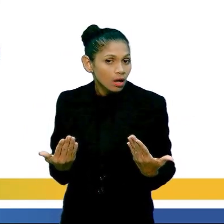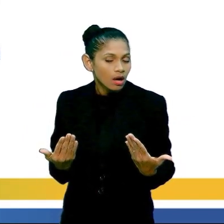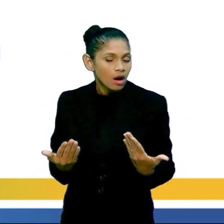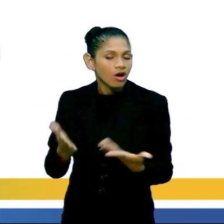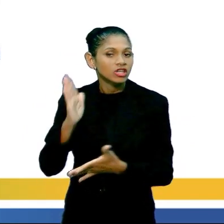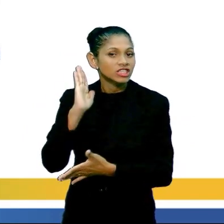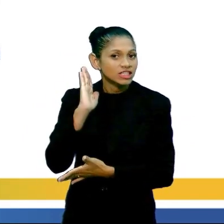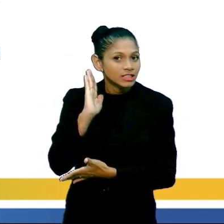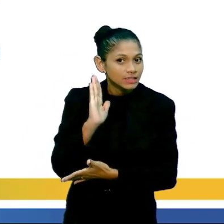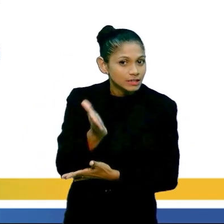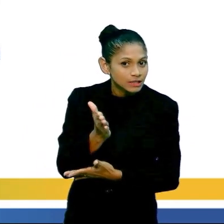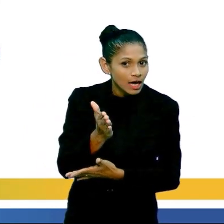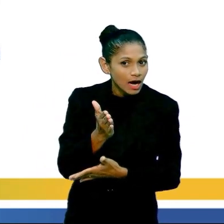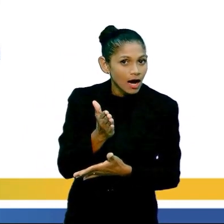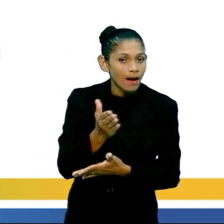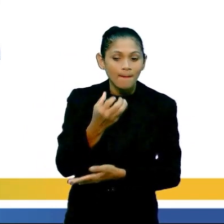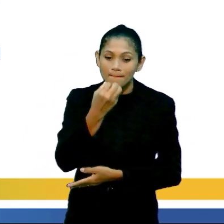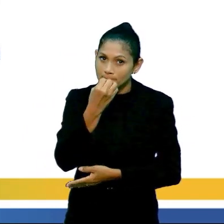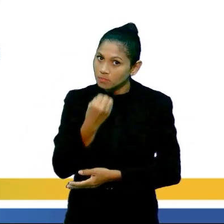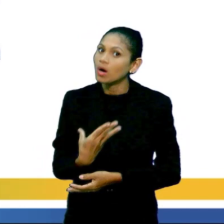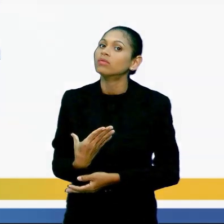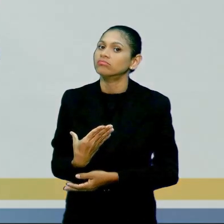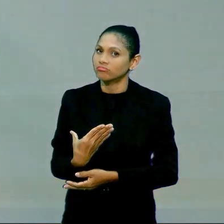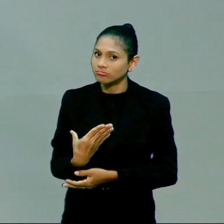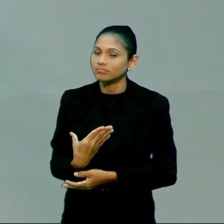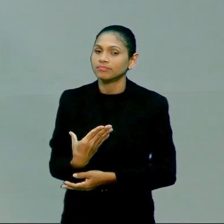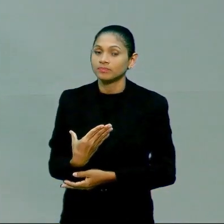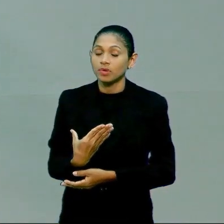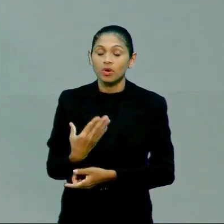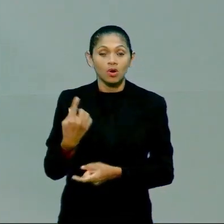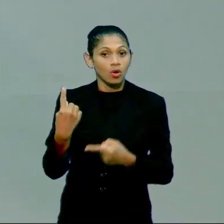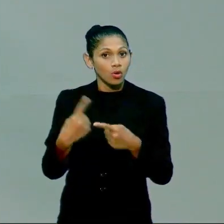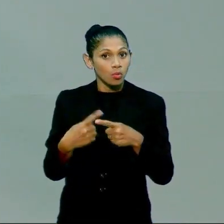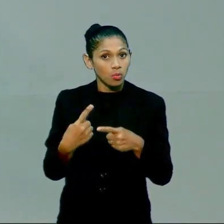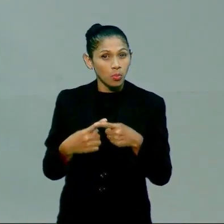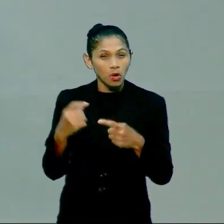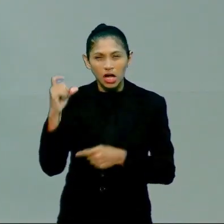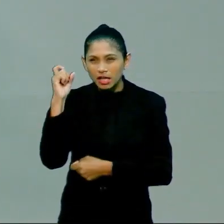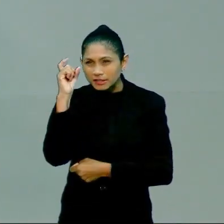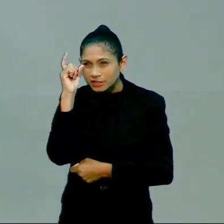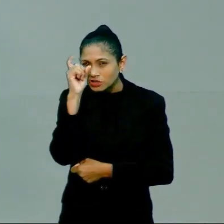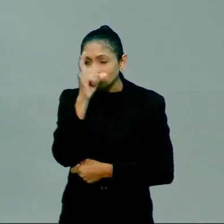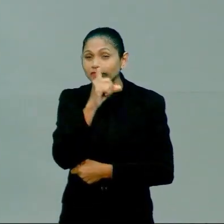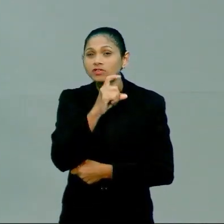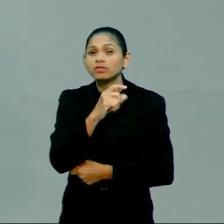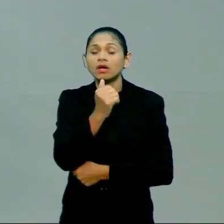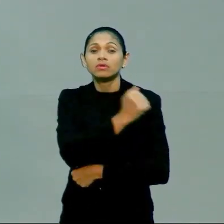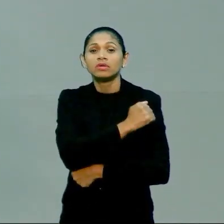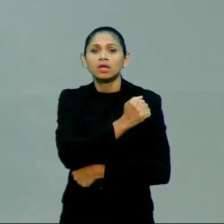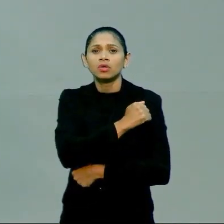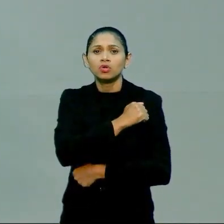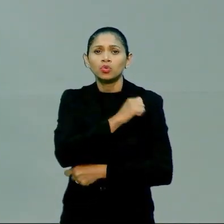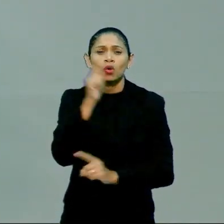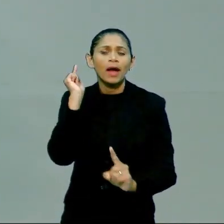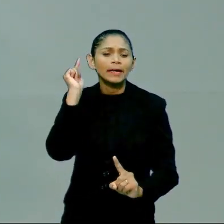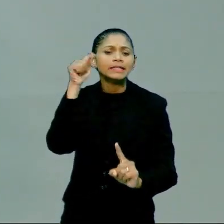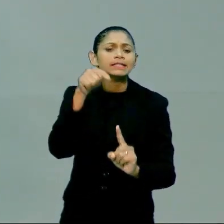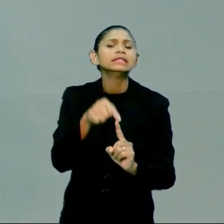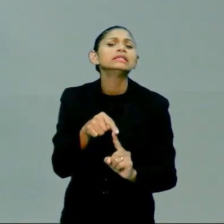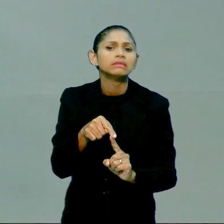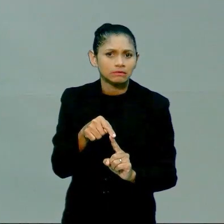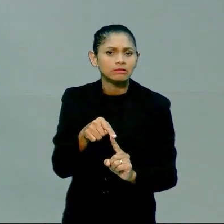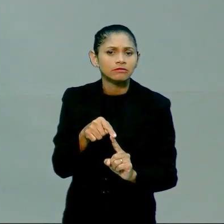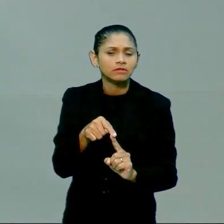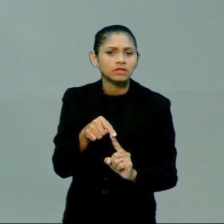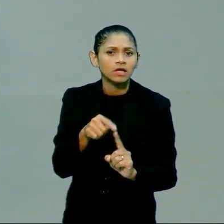resposta. Por quê? Uma das dificuldades dos alunos é identificar qual gênero ali que está sendo,